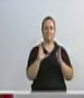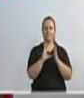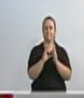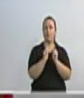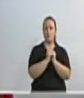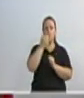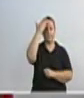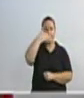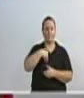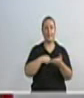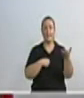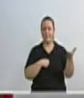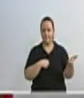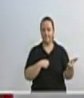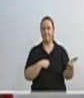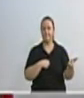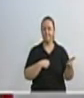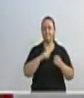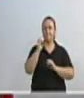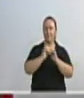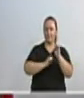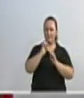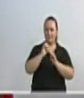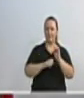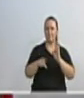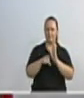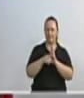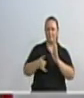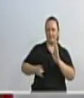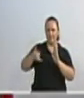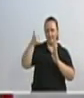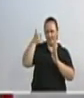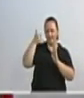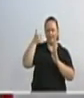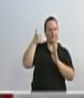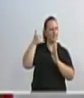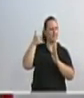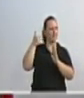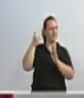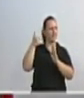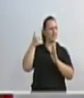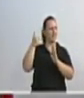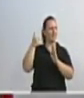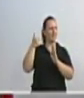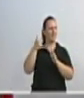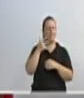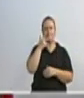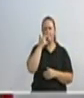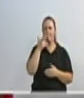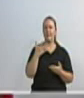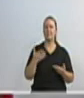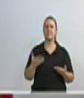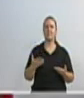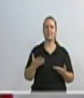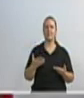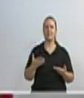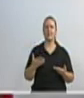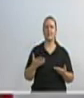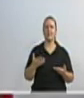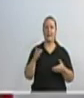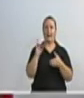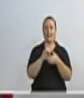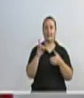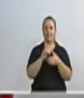disso, as empresas de telefonia, elas entopem os nossos